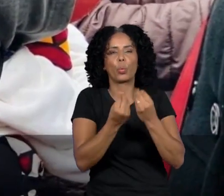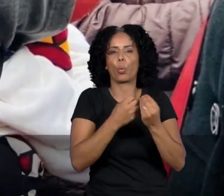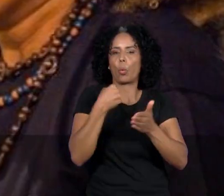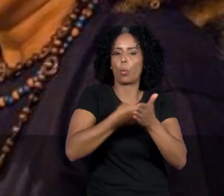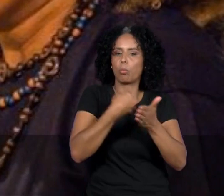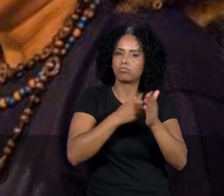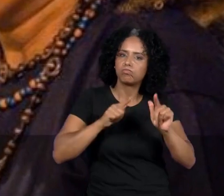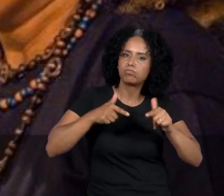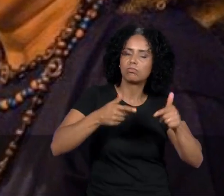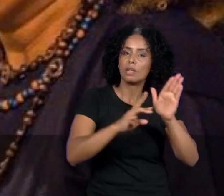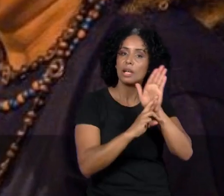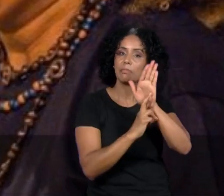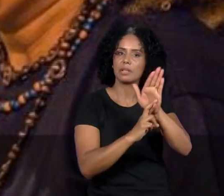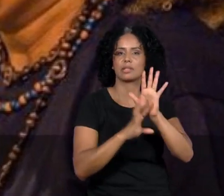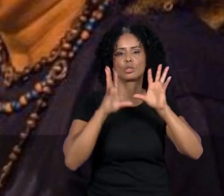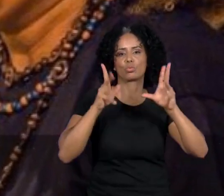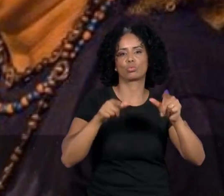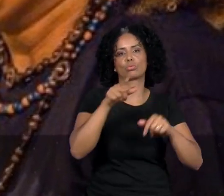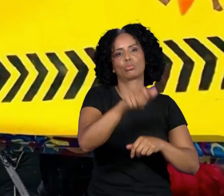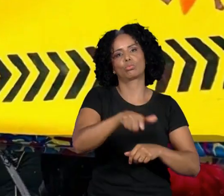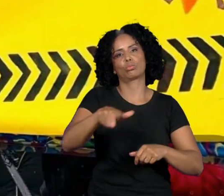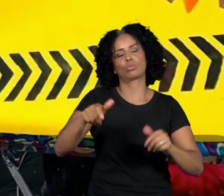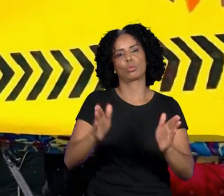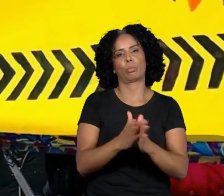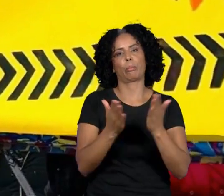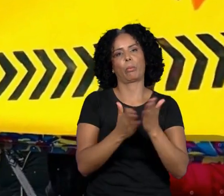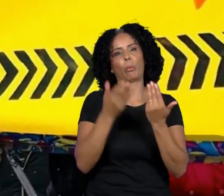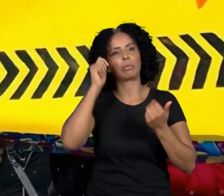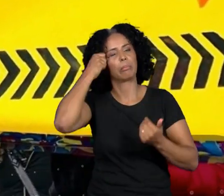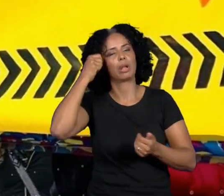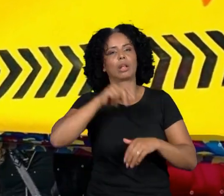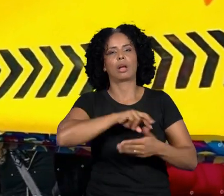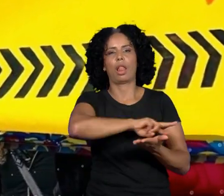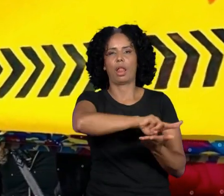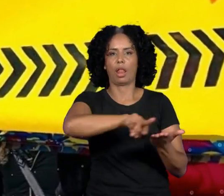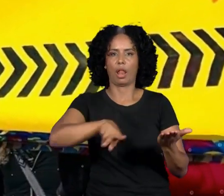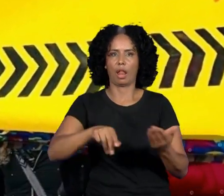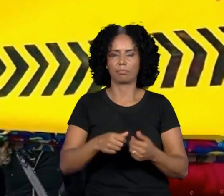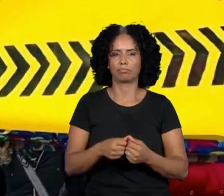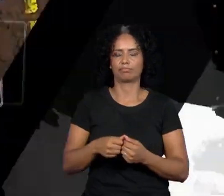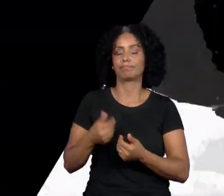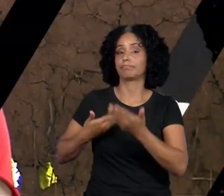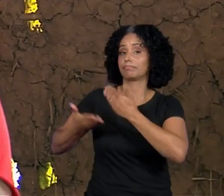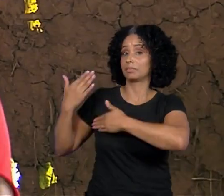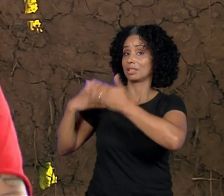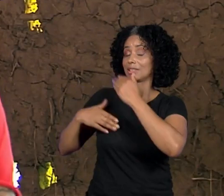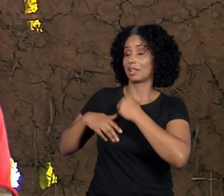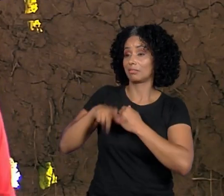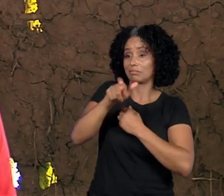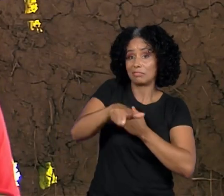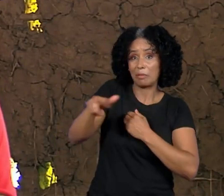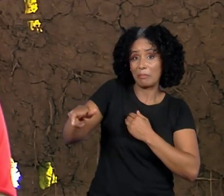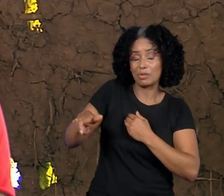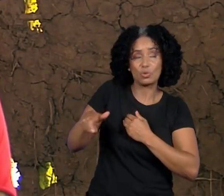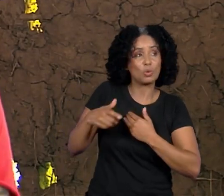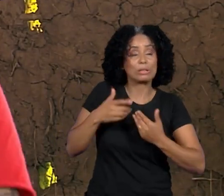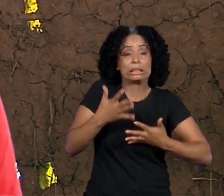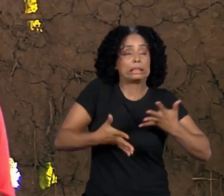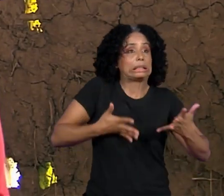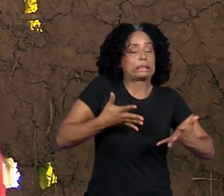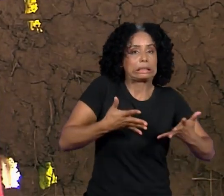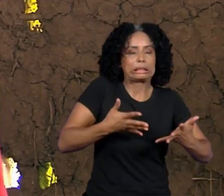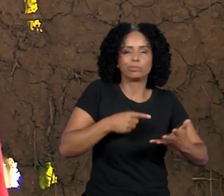era invisível. Agora é aquele momento de... As vozes que foram silenciadas, eu sempre falo isso, tem um espaço.